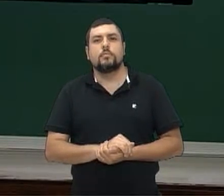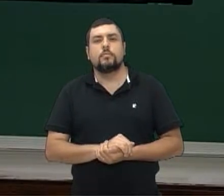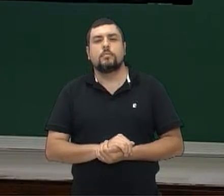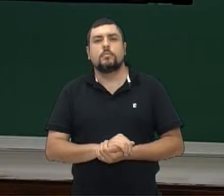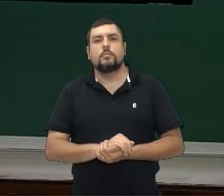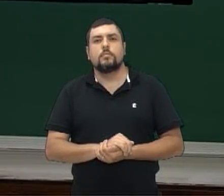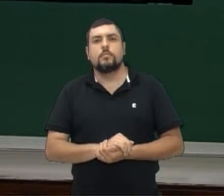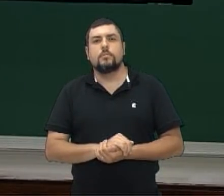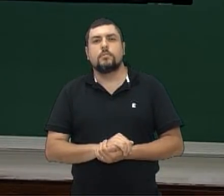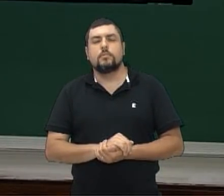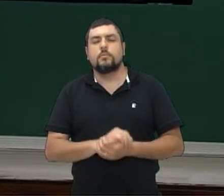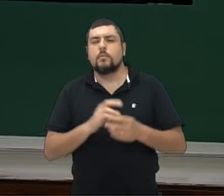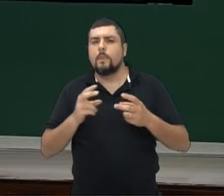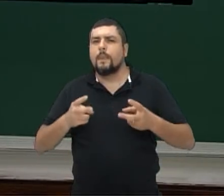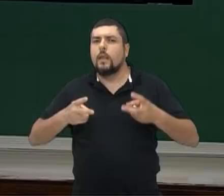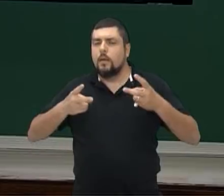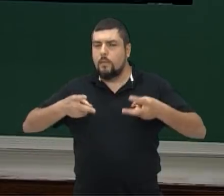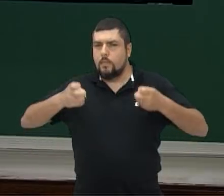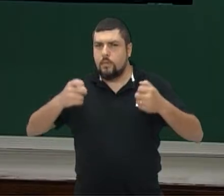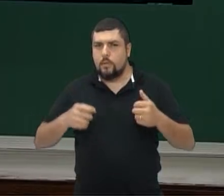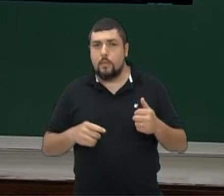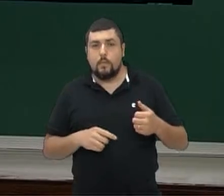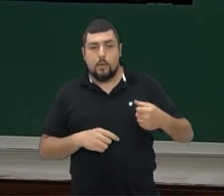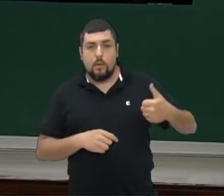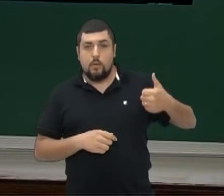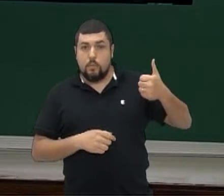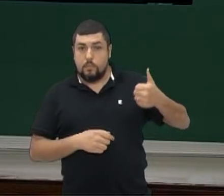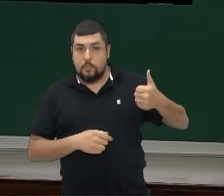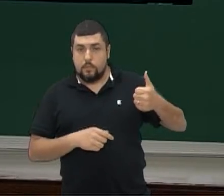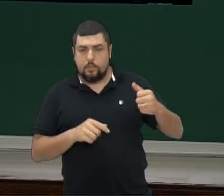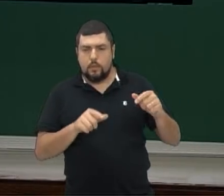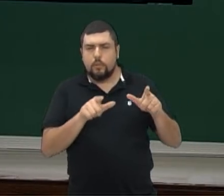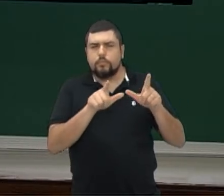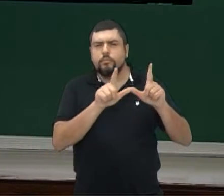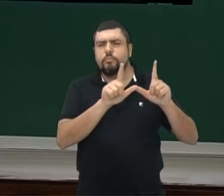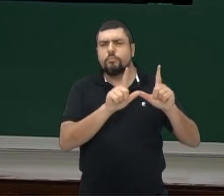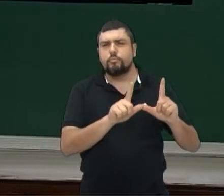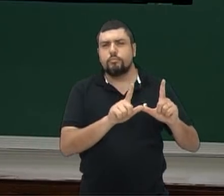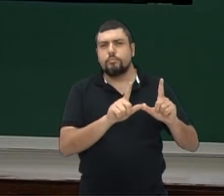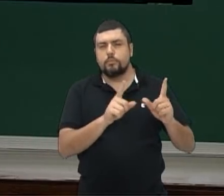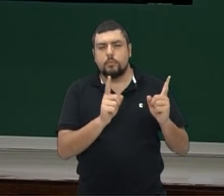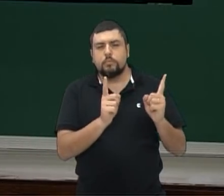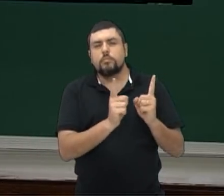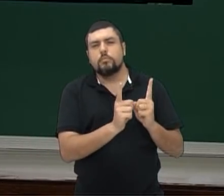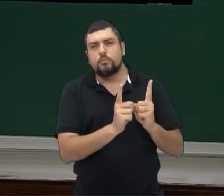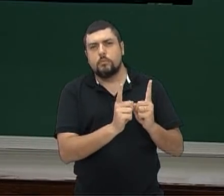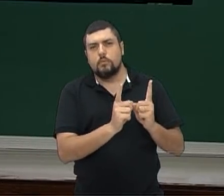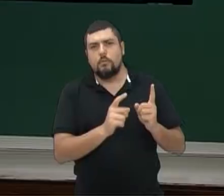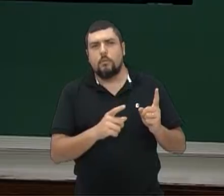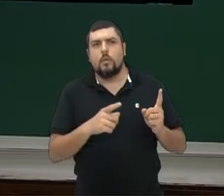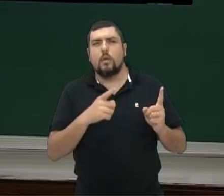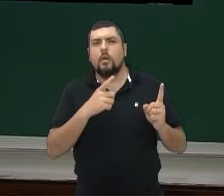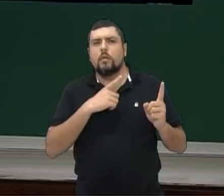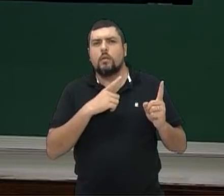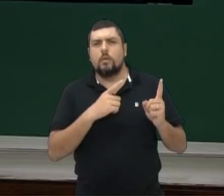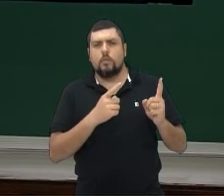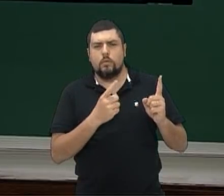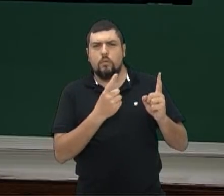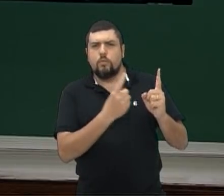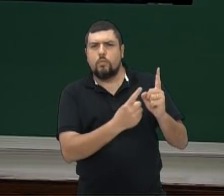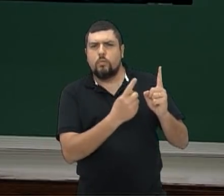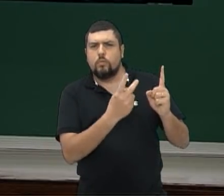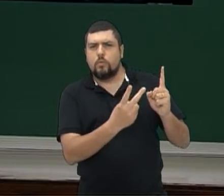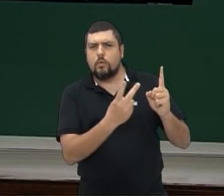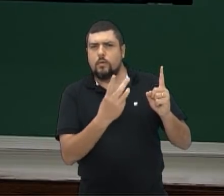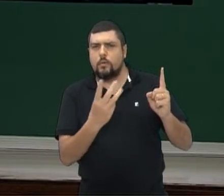Veja só, você vai pegar a área do primeiro jardim. Veja que você tem 3